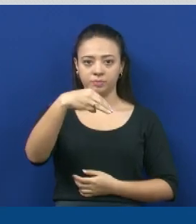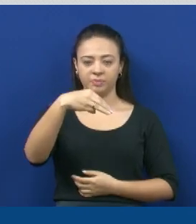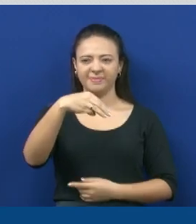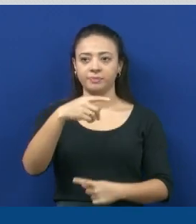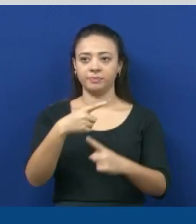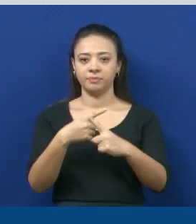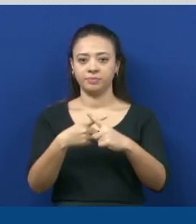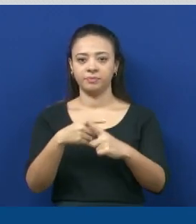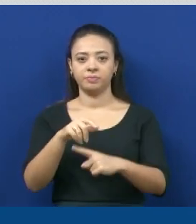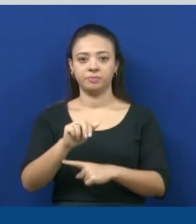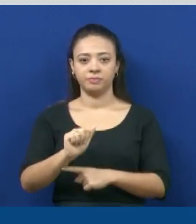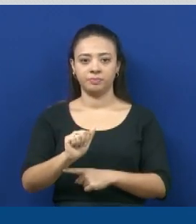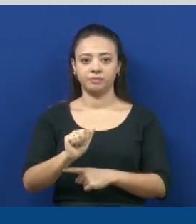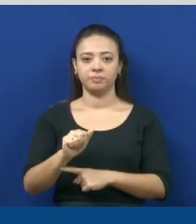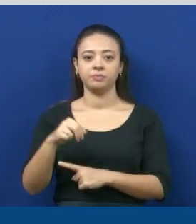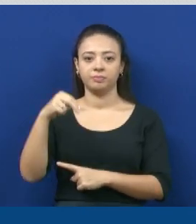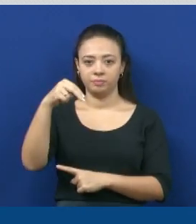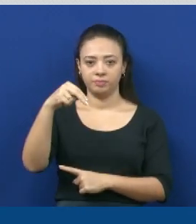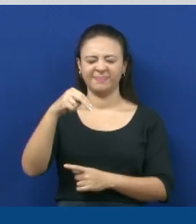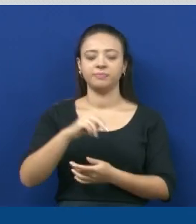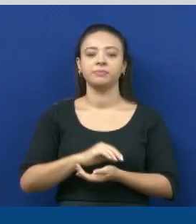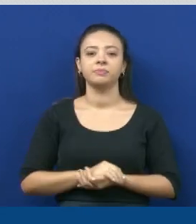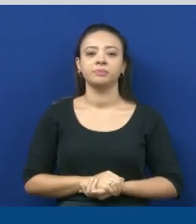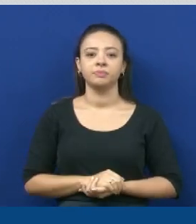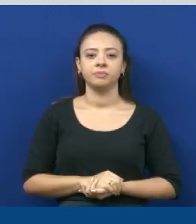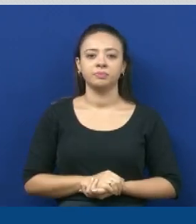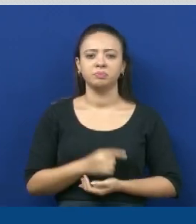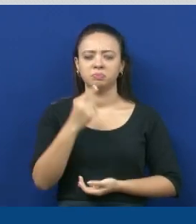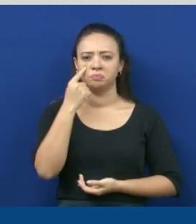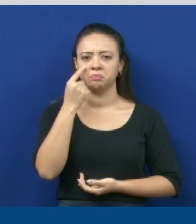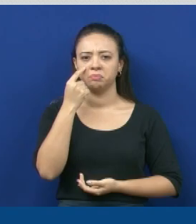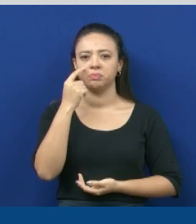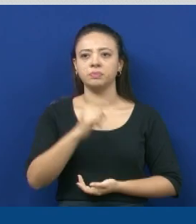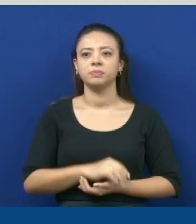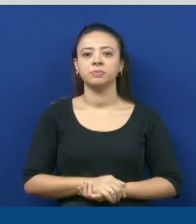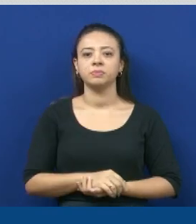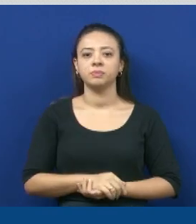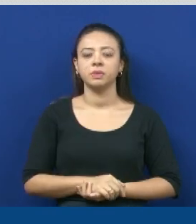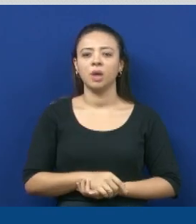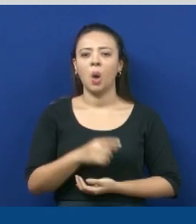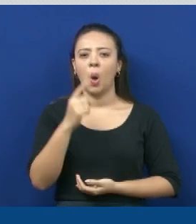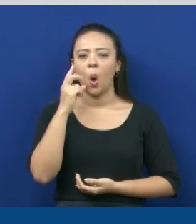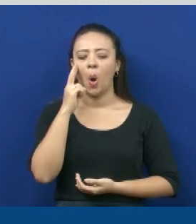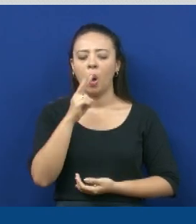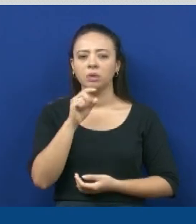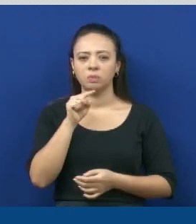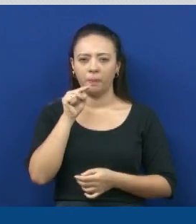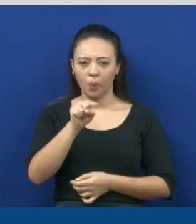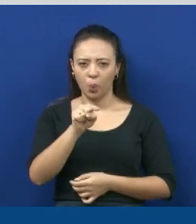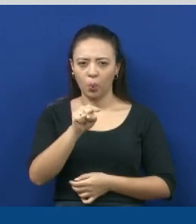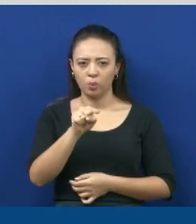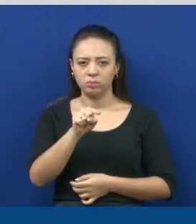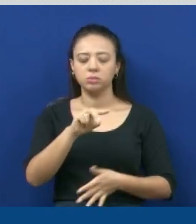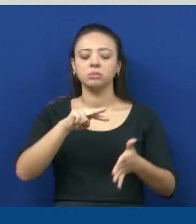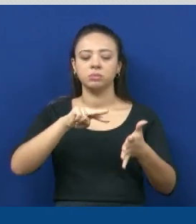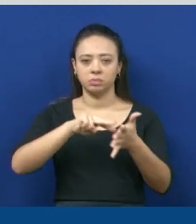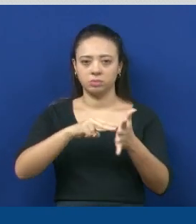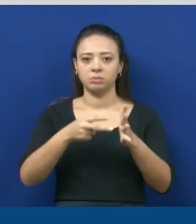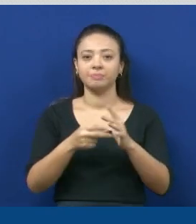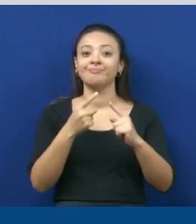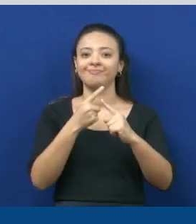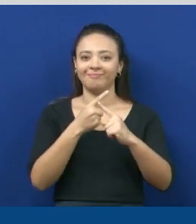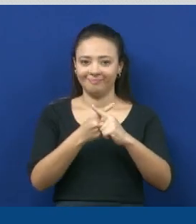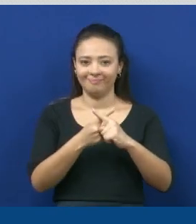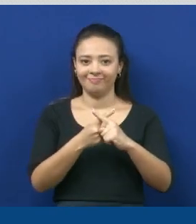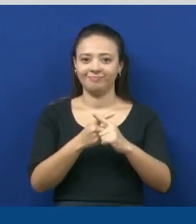m vezes A elevado a n. Olhem só, esse pontinho que nós estamos utilizando